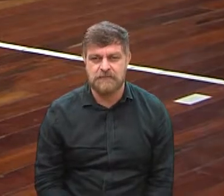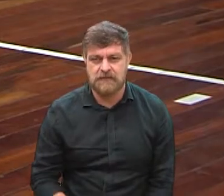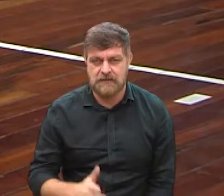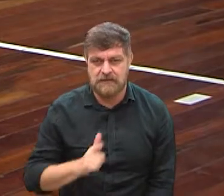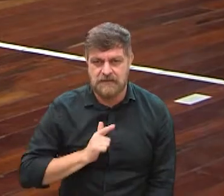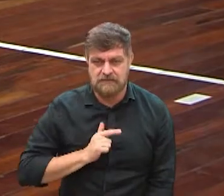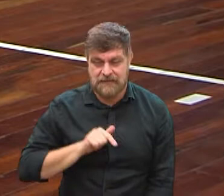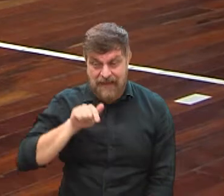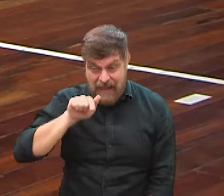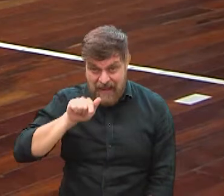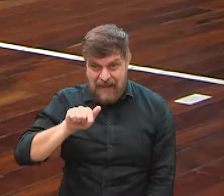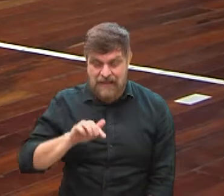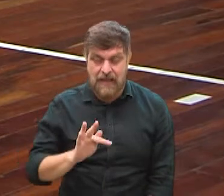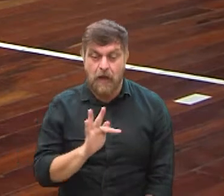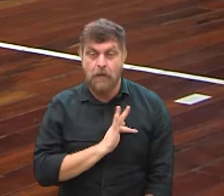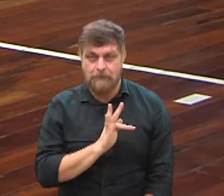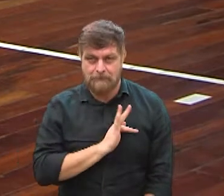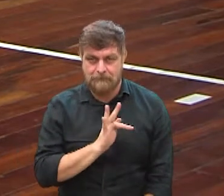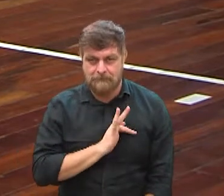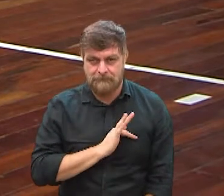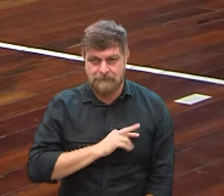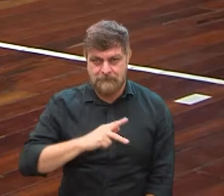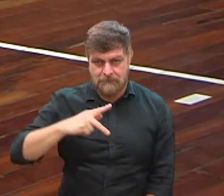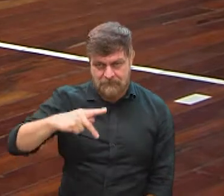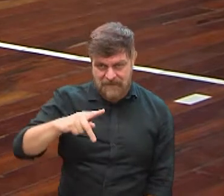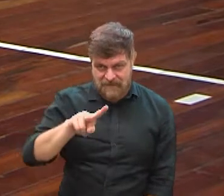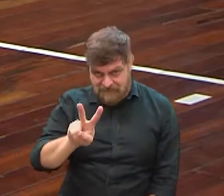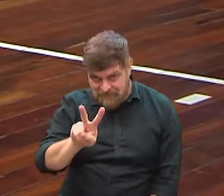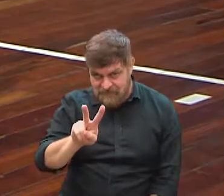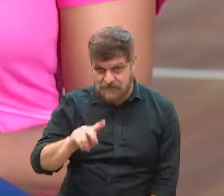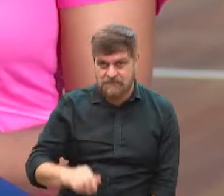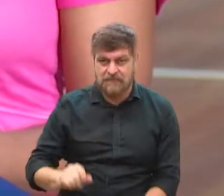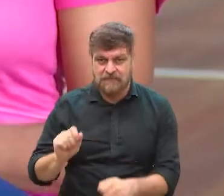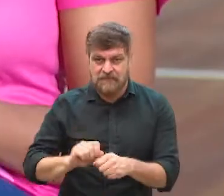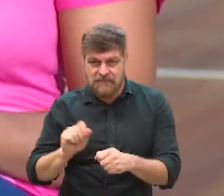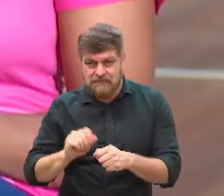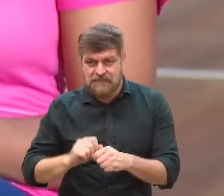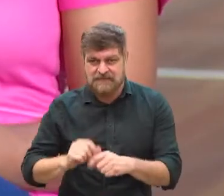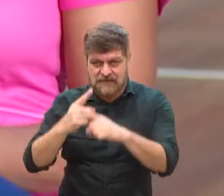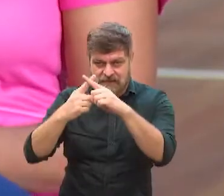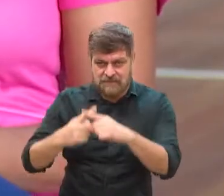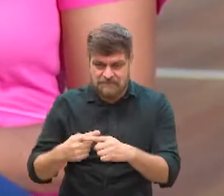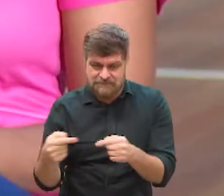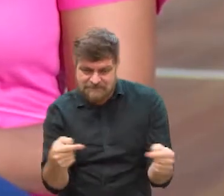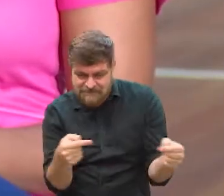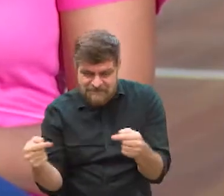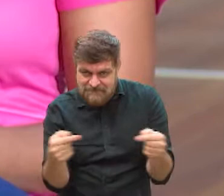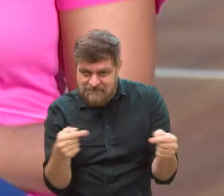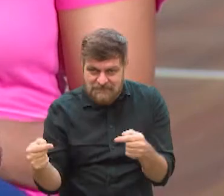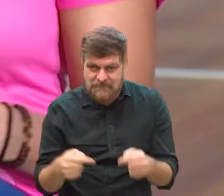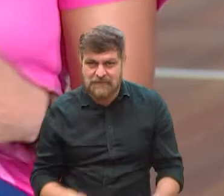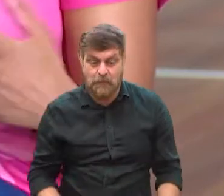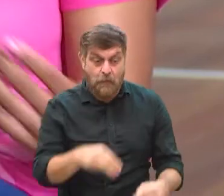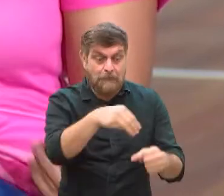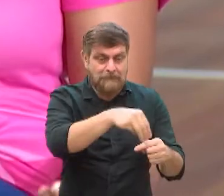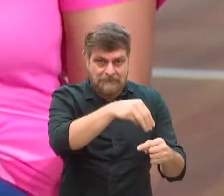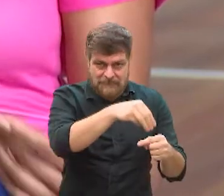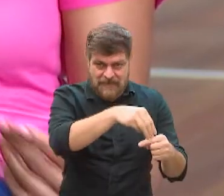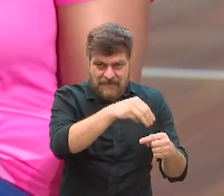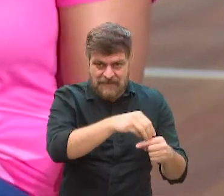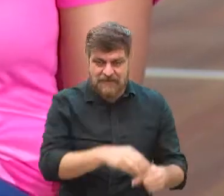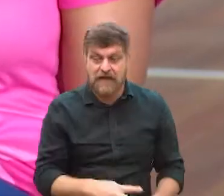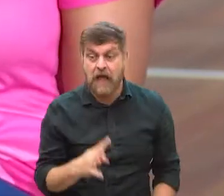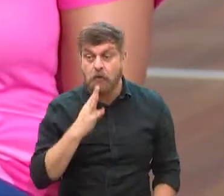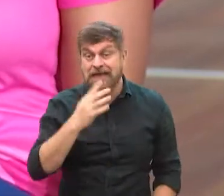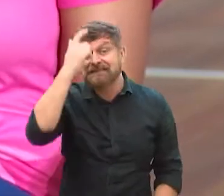surgiu porque o técnico de Presidente Venceslau, ele fazia uns amistosos contra o meu time de Maringá na época, né? Então, ele